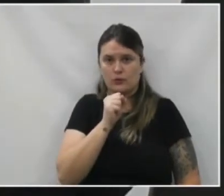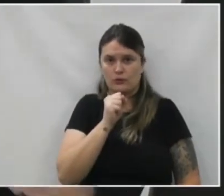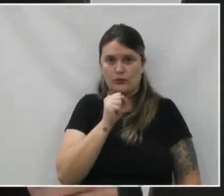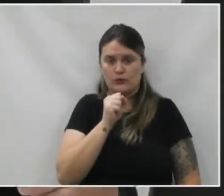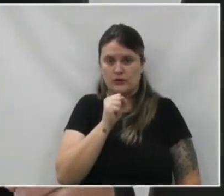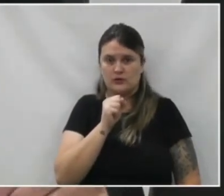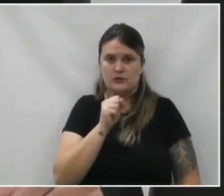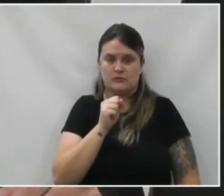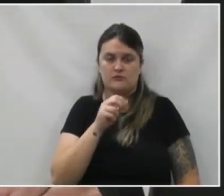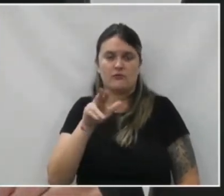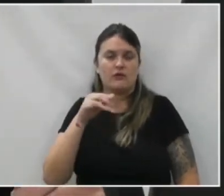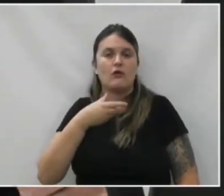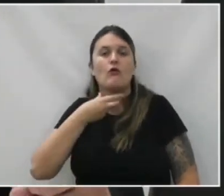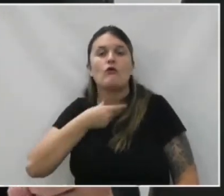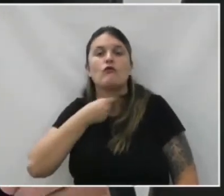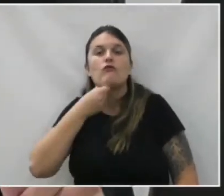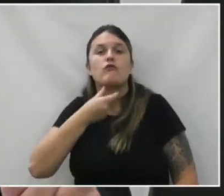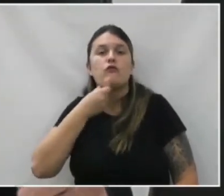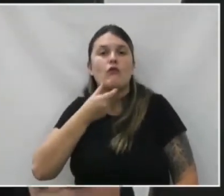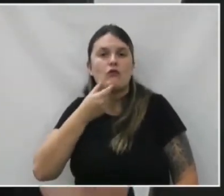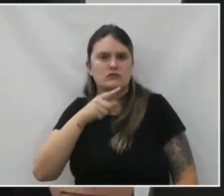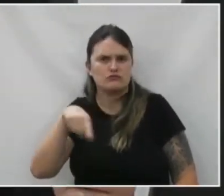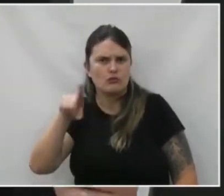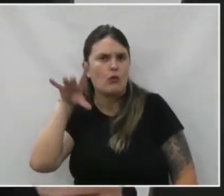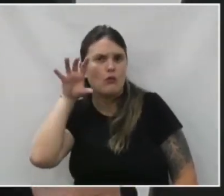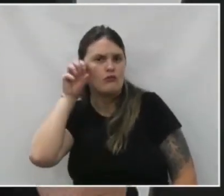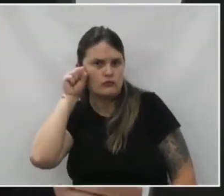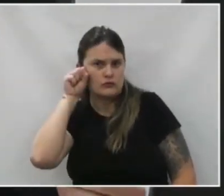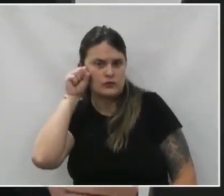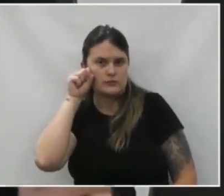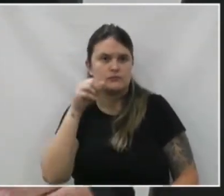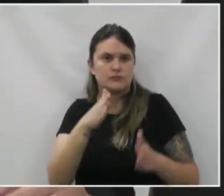13.979, de 6 de fevereiro de 2020,